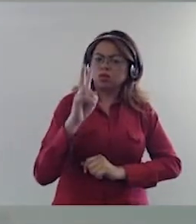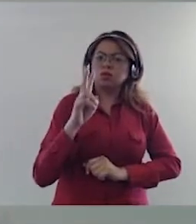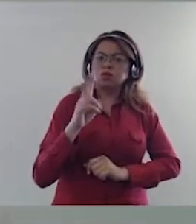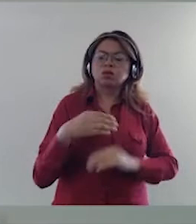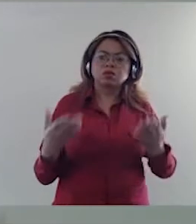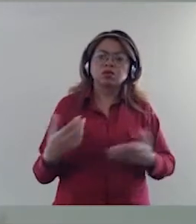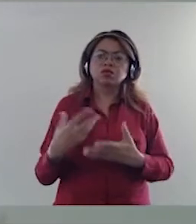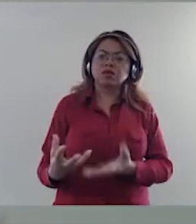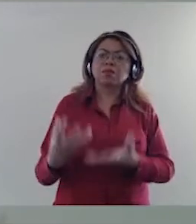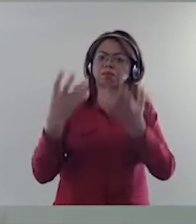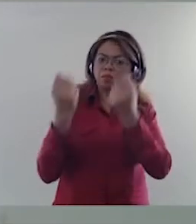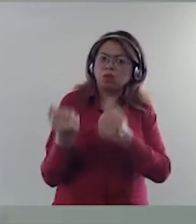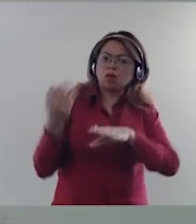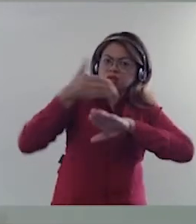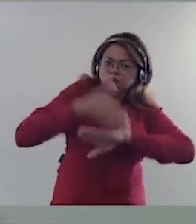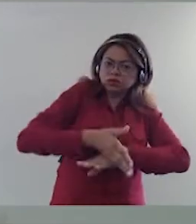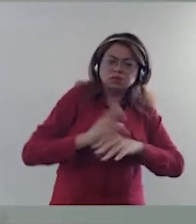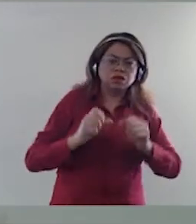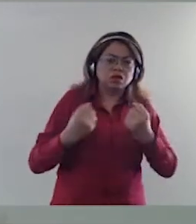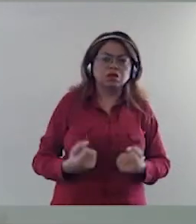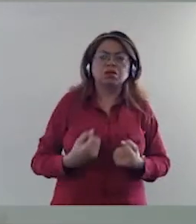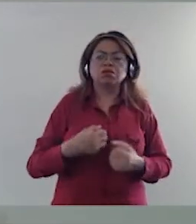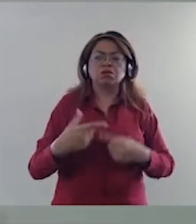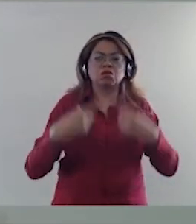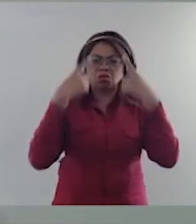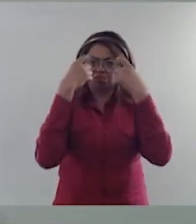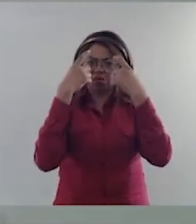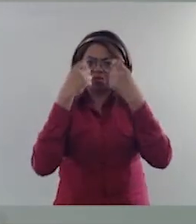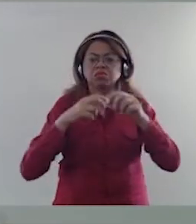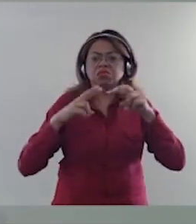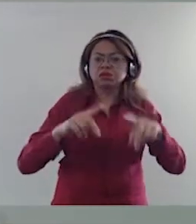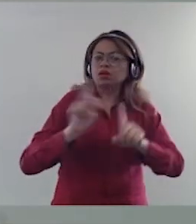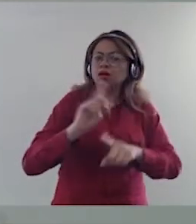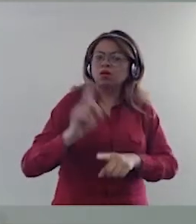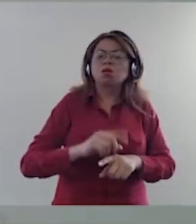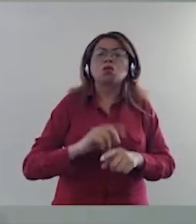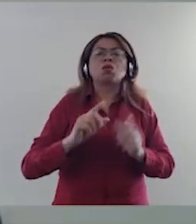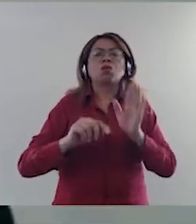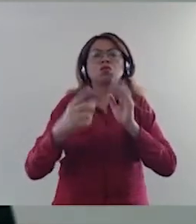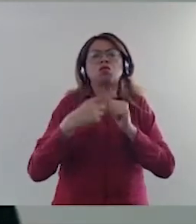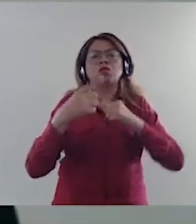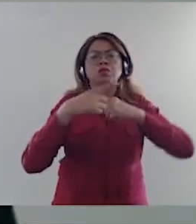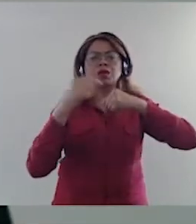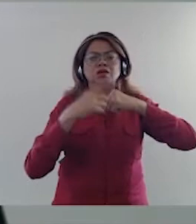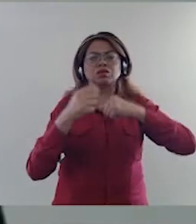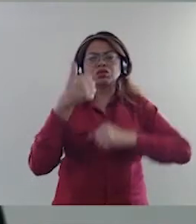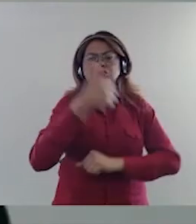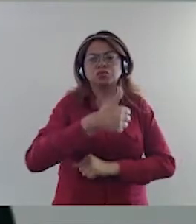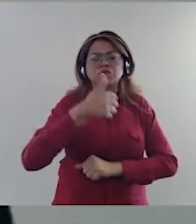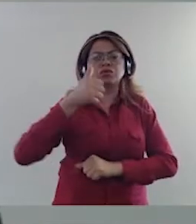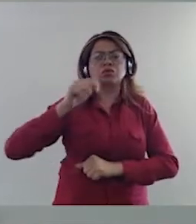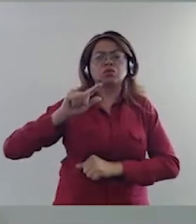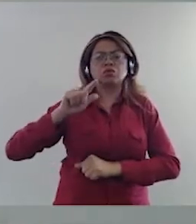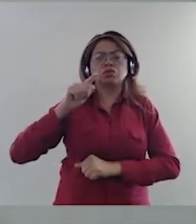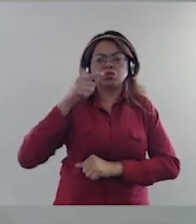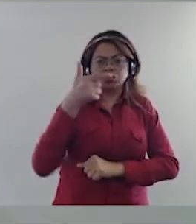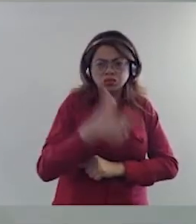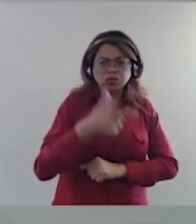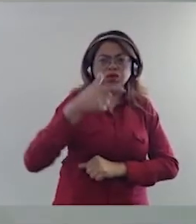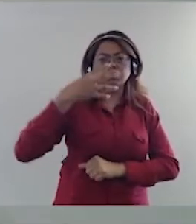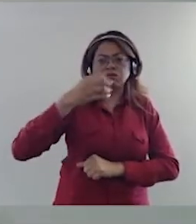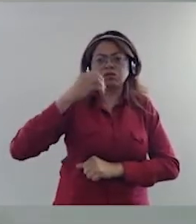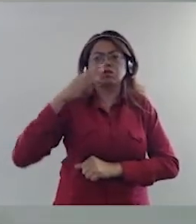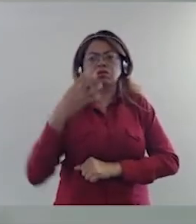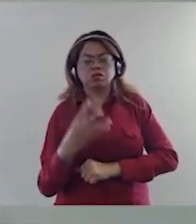justa, clandestina, precária ou violenta, conforme o artigo 1200 do Código. O que houve foi uma